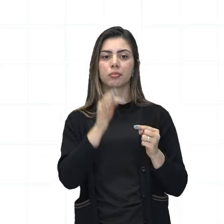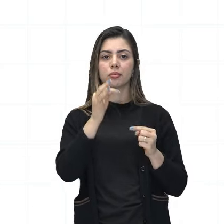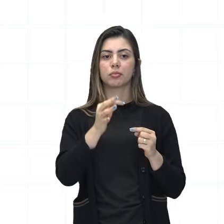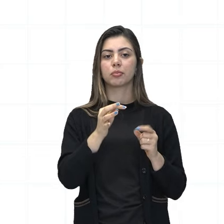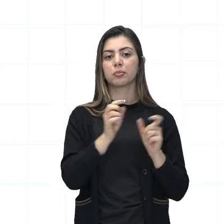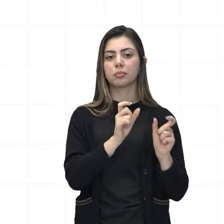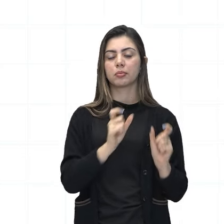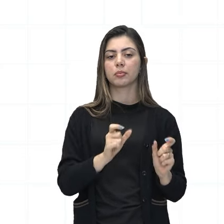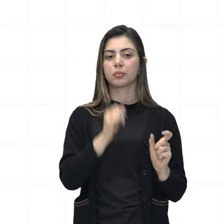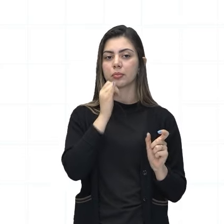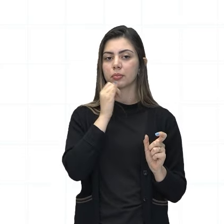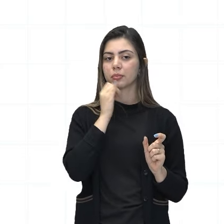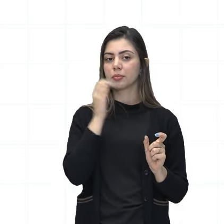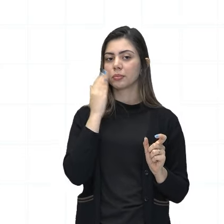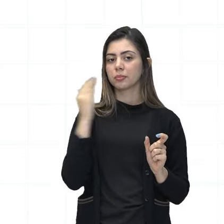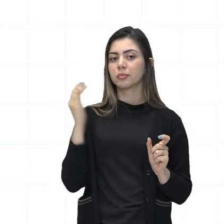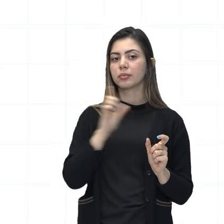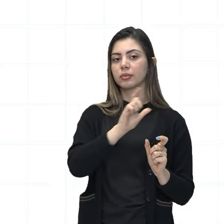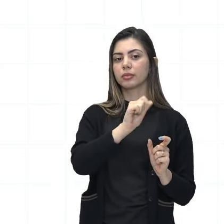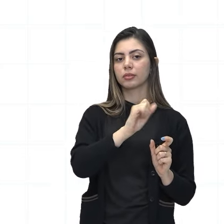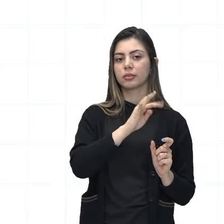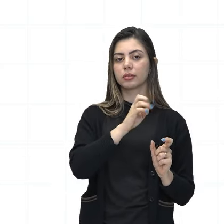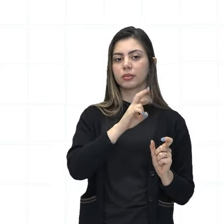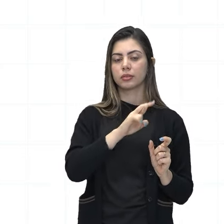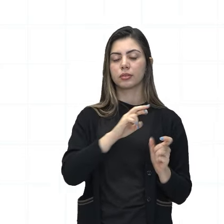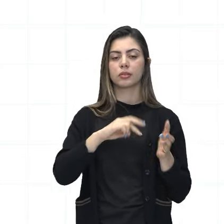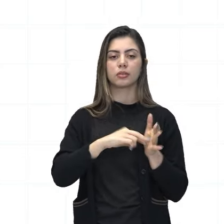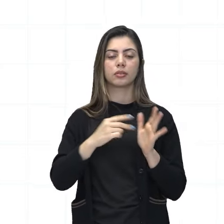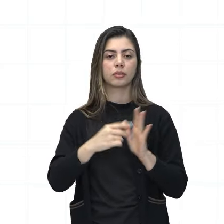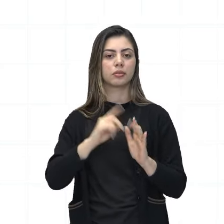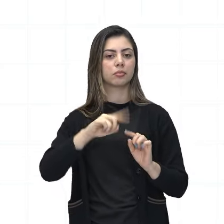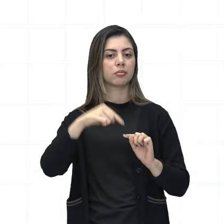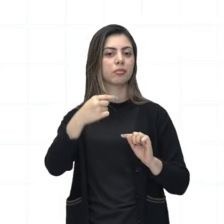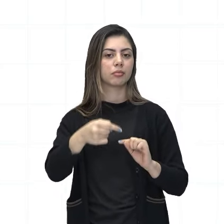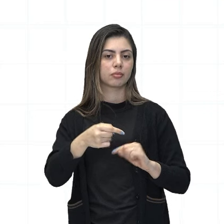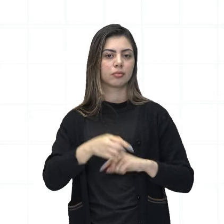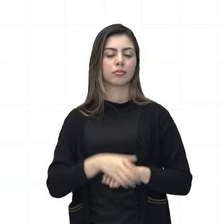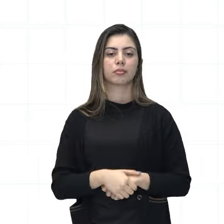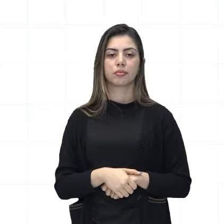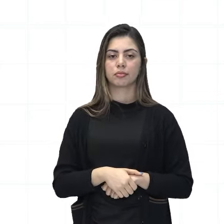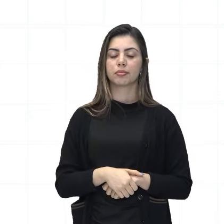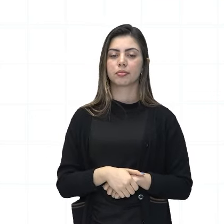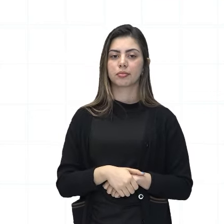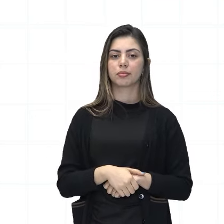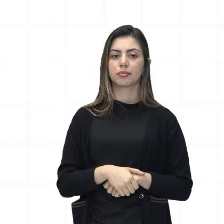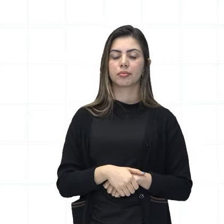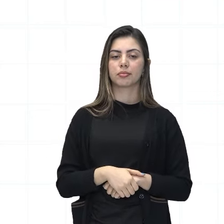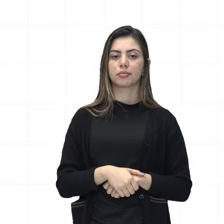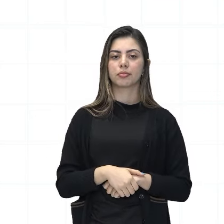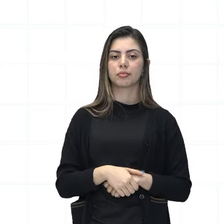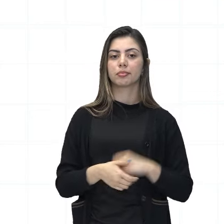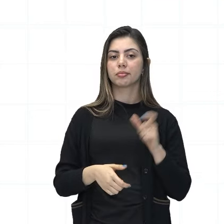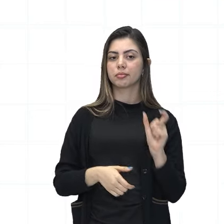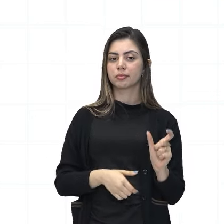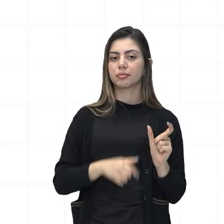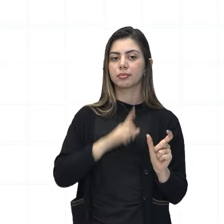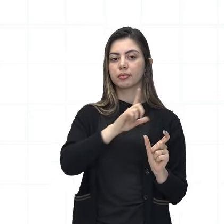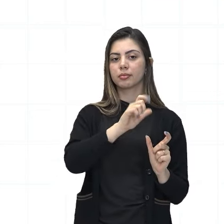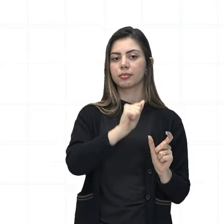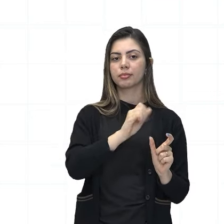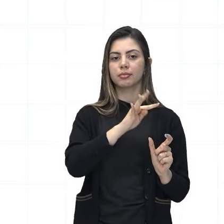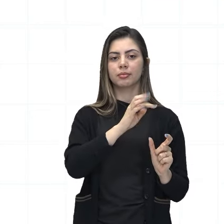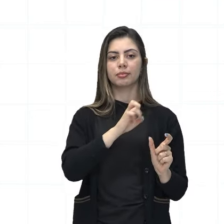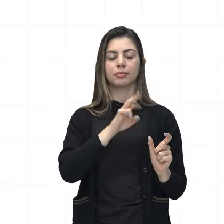é later, que significa mais tarde. Later, later,